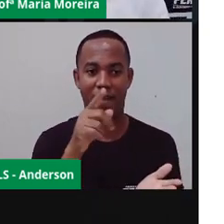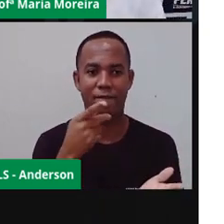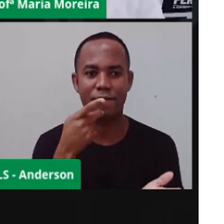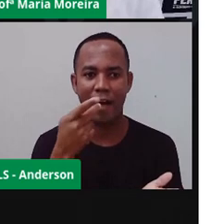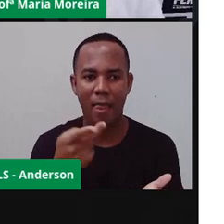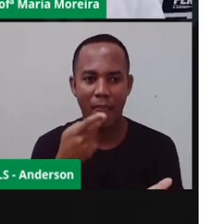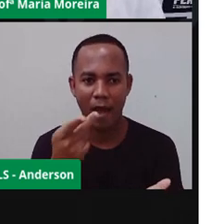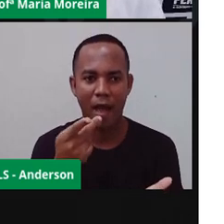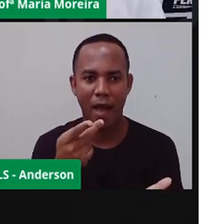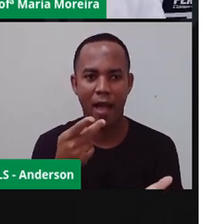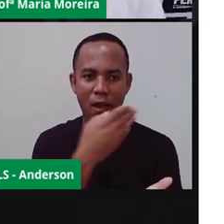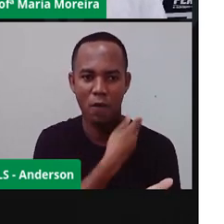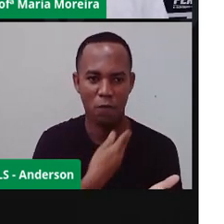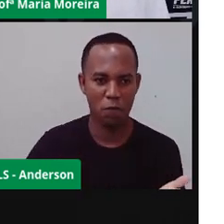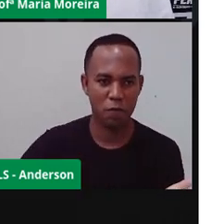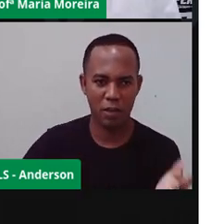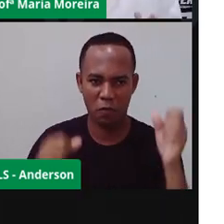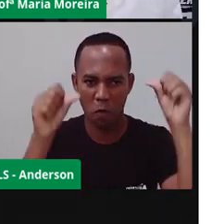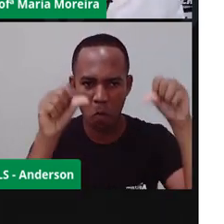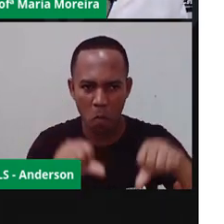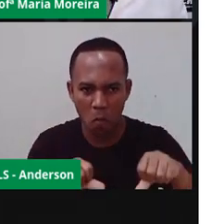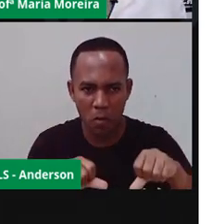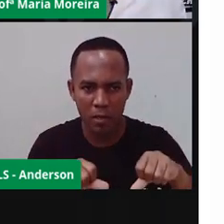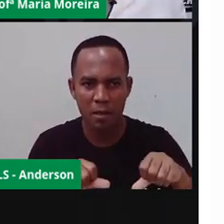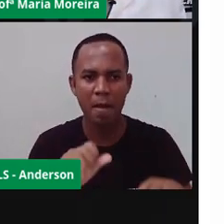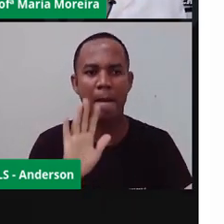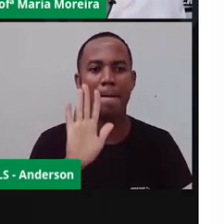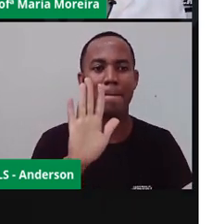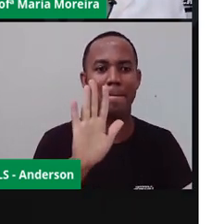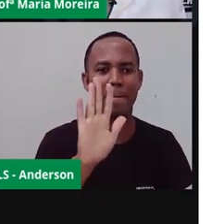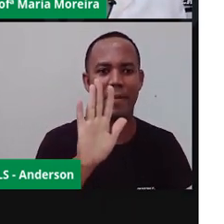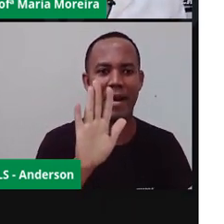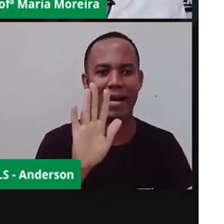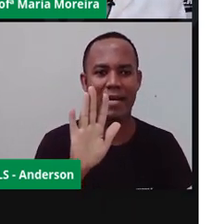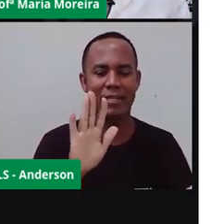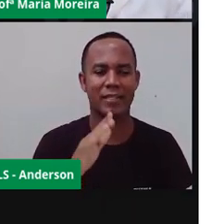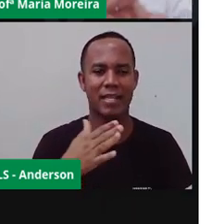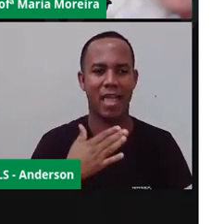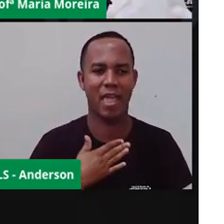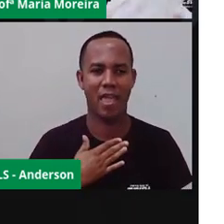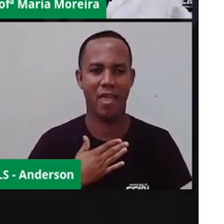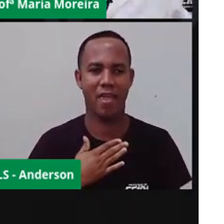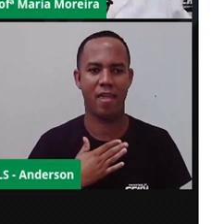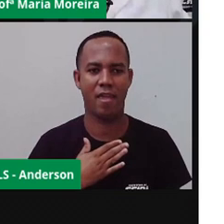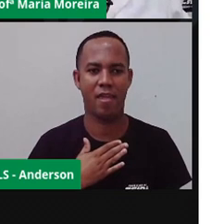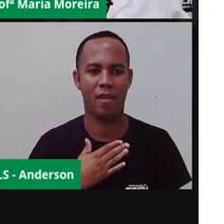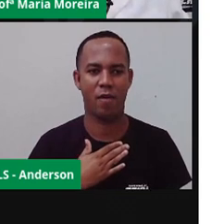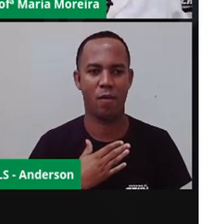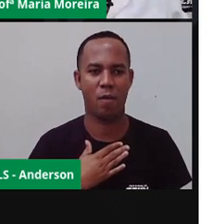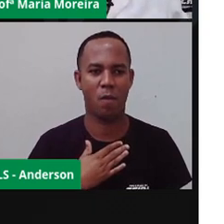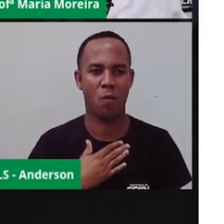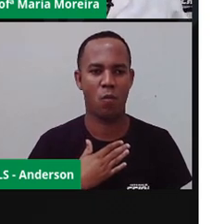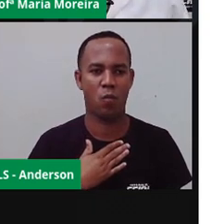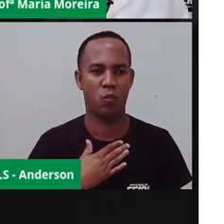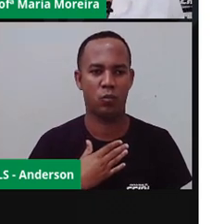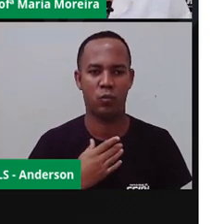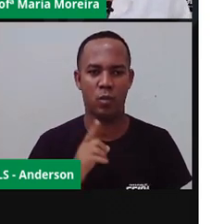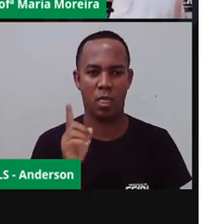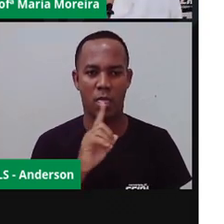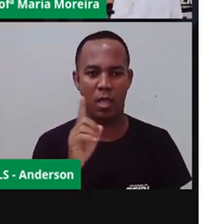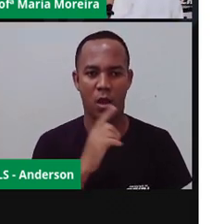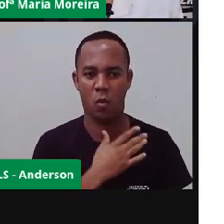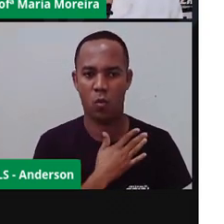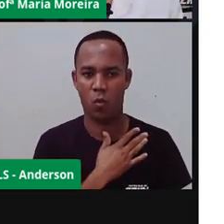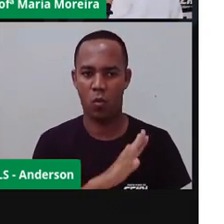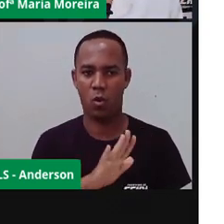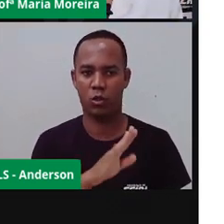falar, elas irão falar bem. Mas se eu sou dona de uma revista, Anderson, e a minha revista não gosta do presidente, a